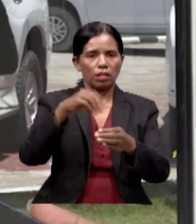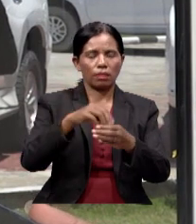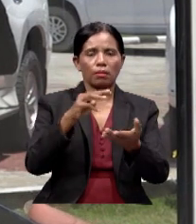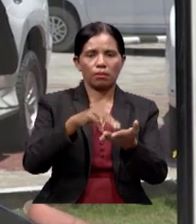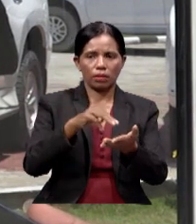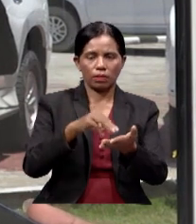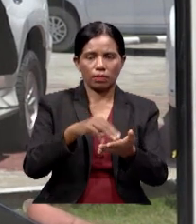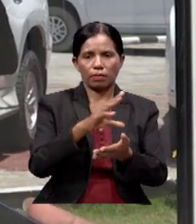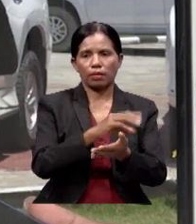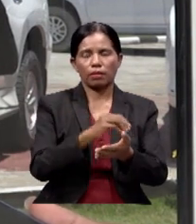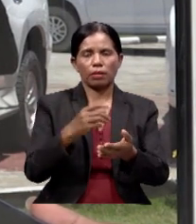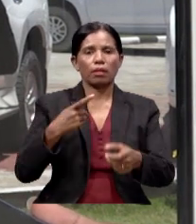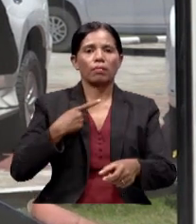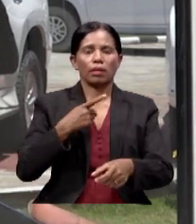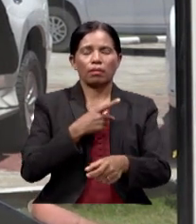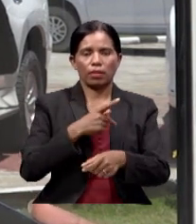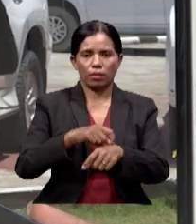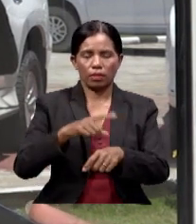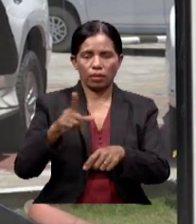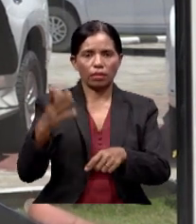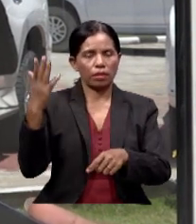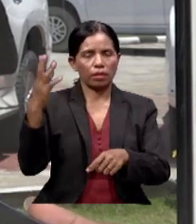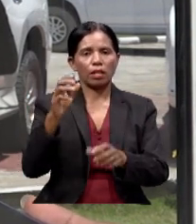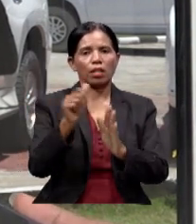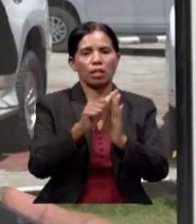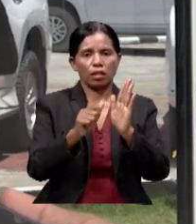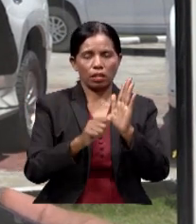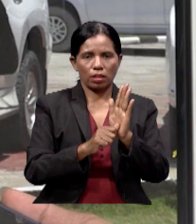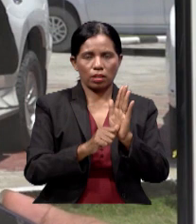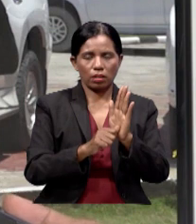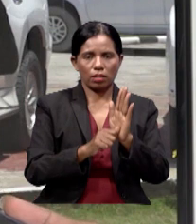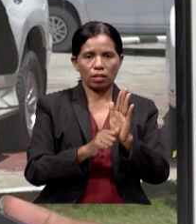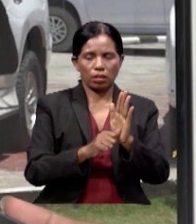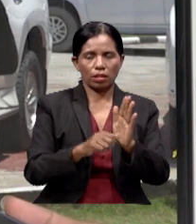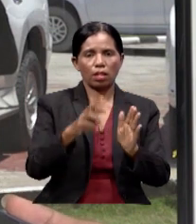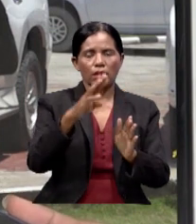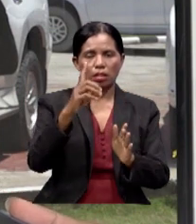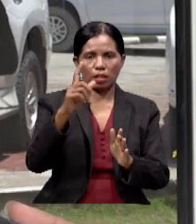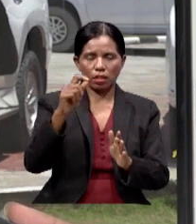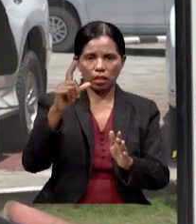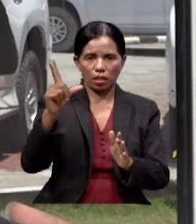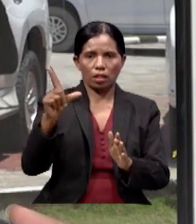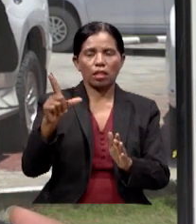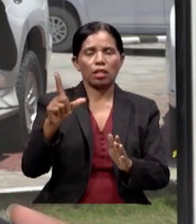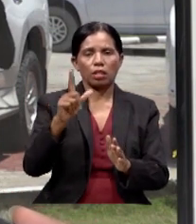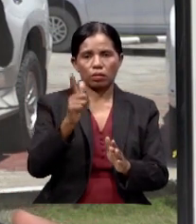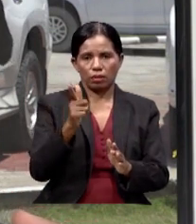competência exclusiva do Parlamento Nacional, né? E a Constituição, artigo, Constituição da República, artigo